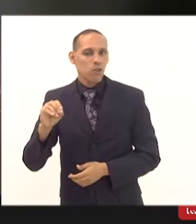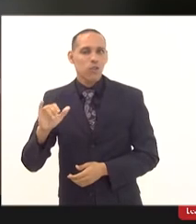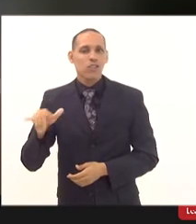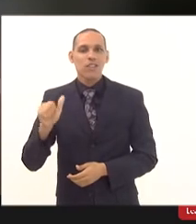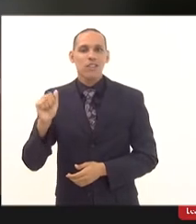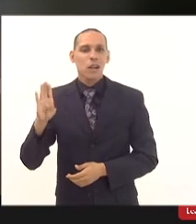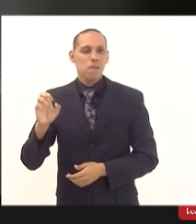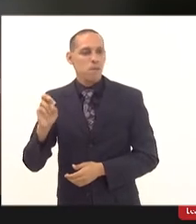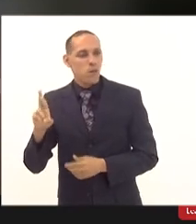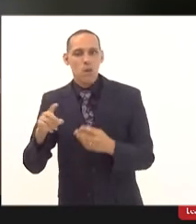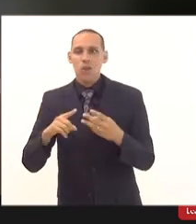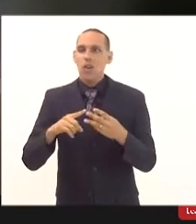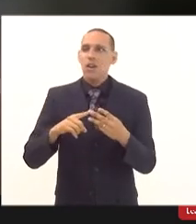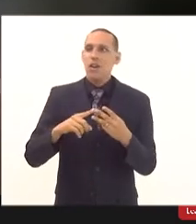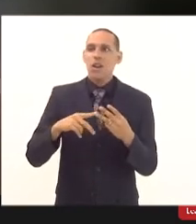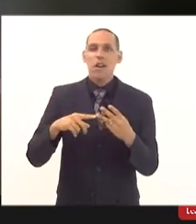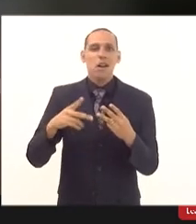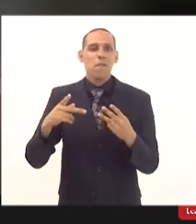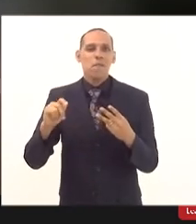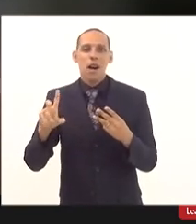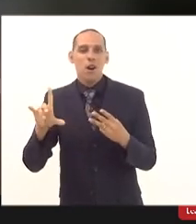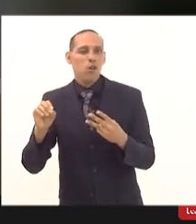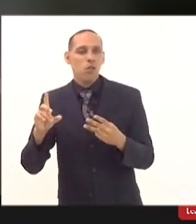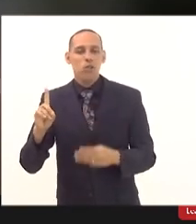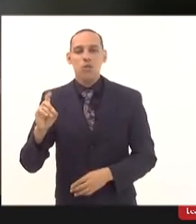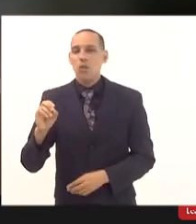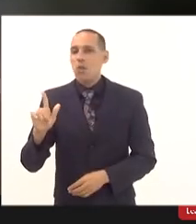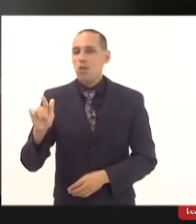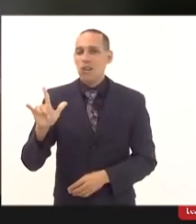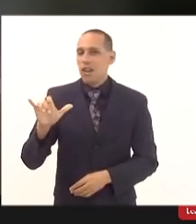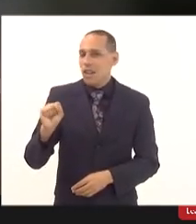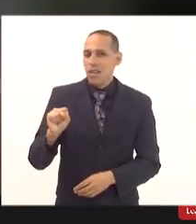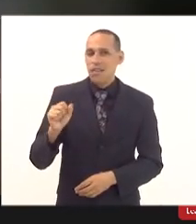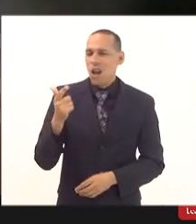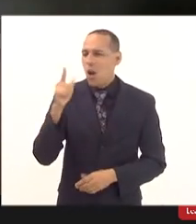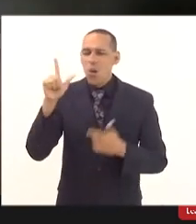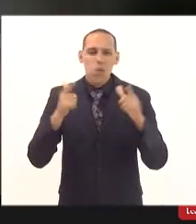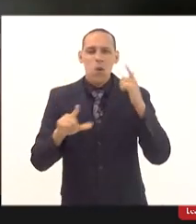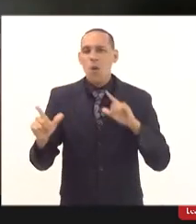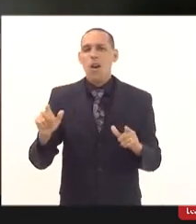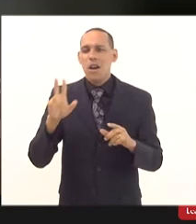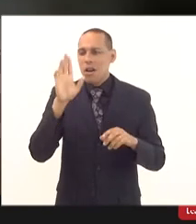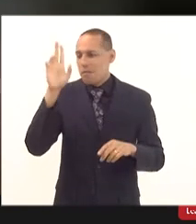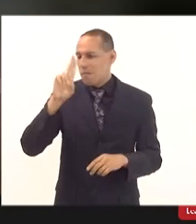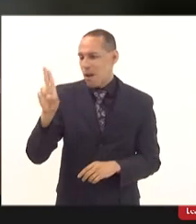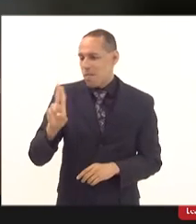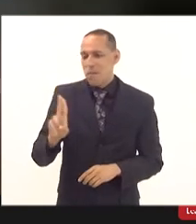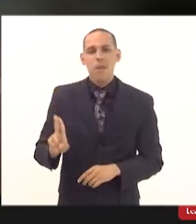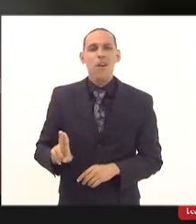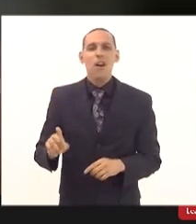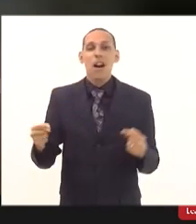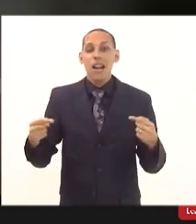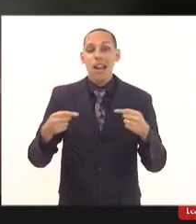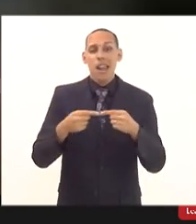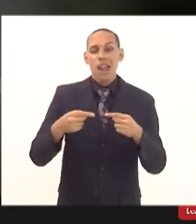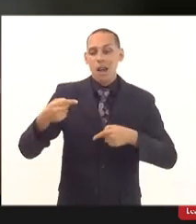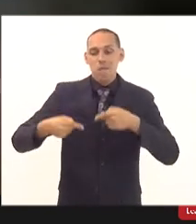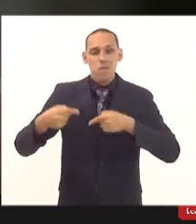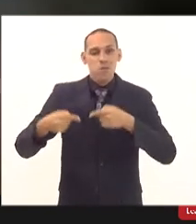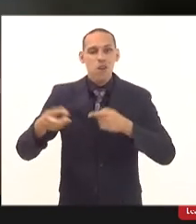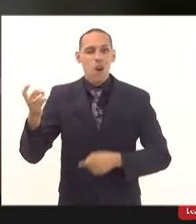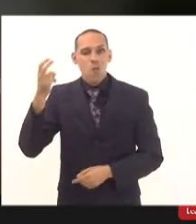Paulo Golden nomes e fizeram parte da história política e cultural